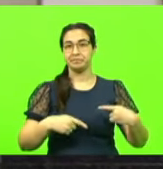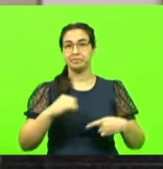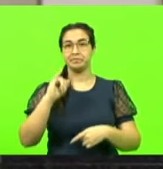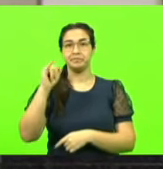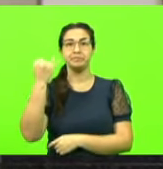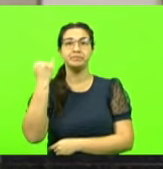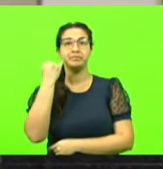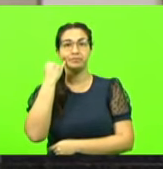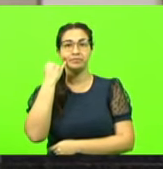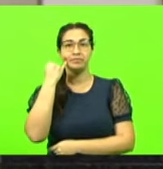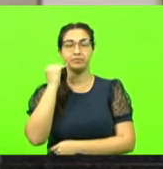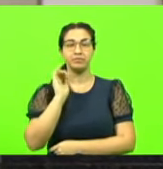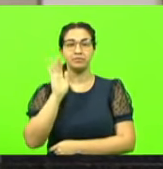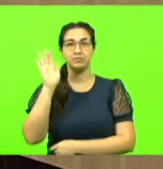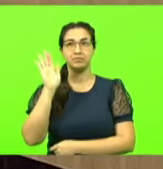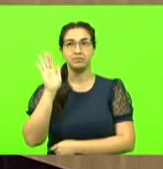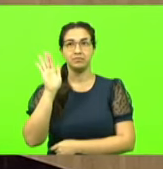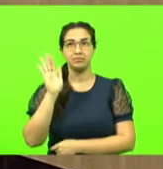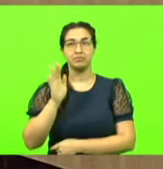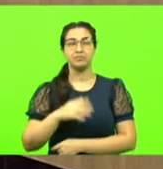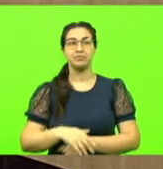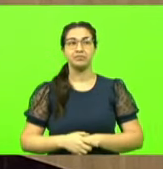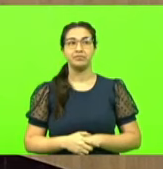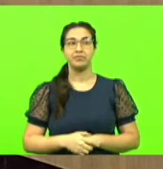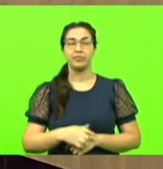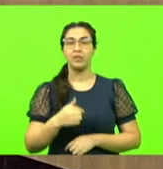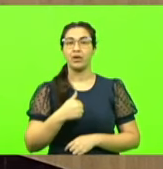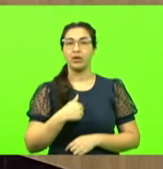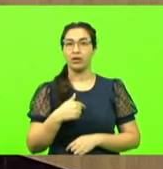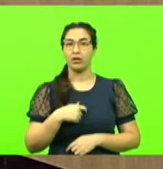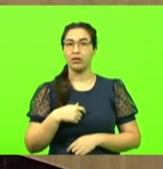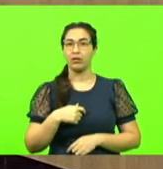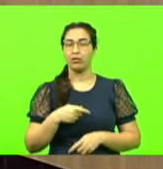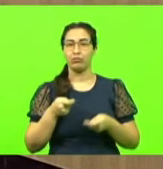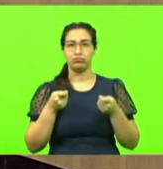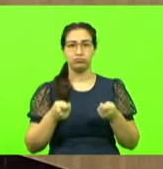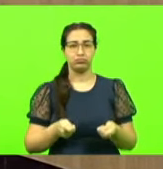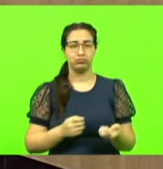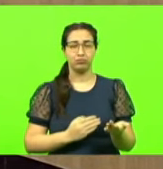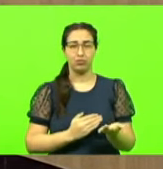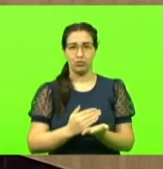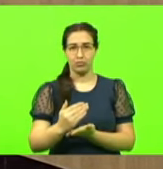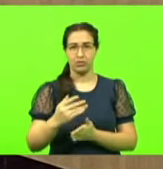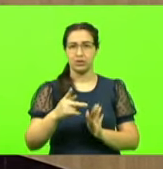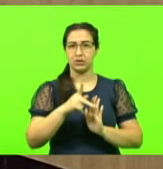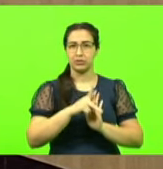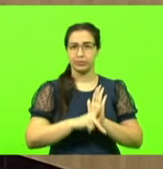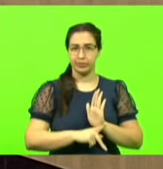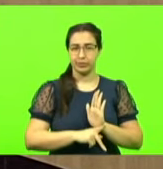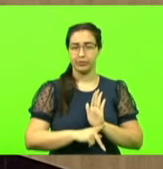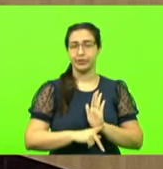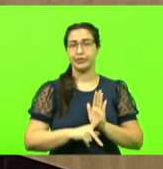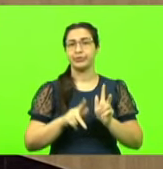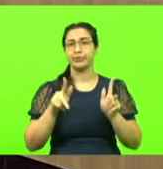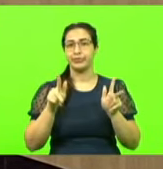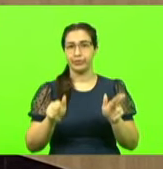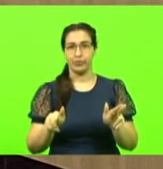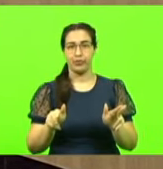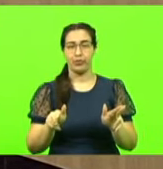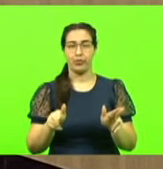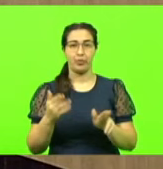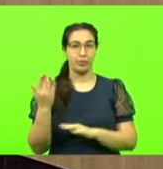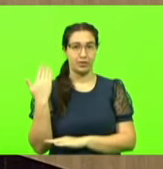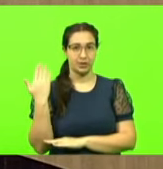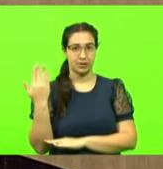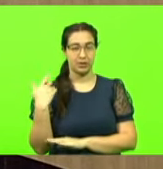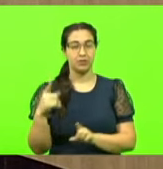Lopes. Eu vou manter a meu posicionamento desde o início desse projeto, e bem como também na a Comissão